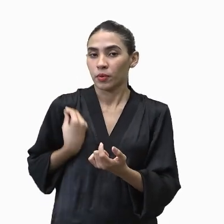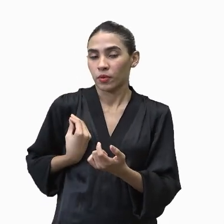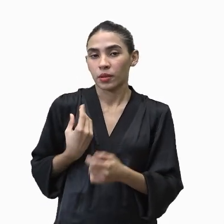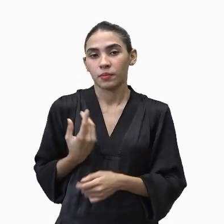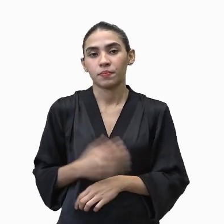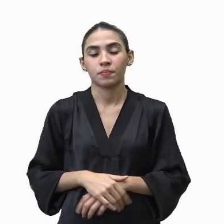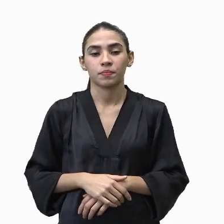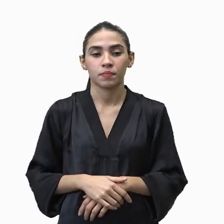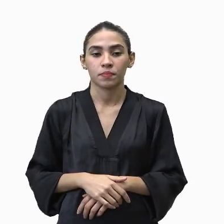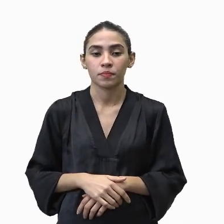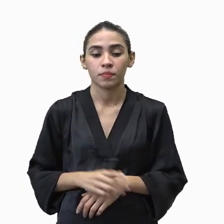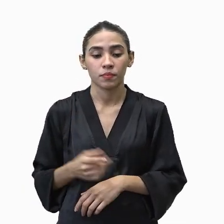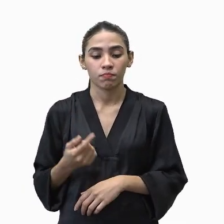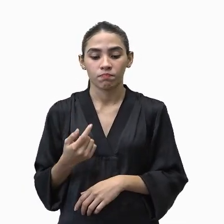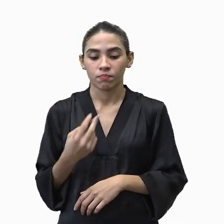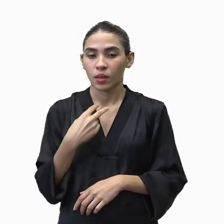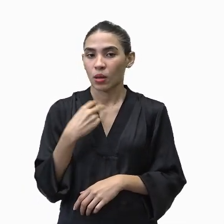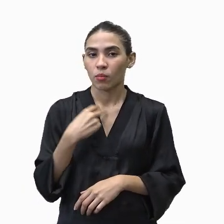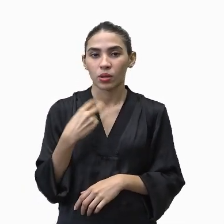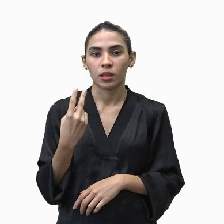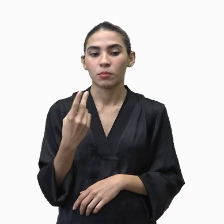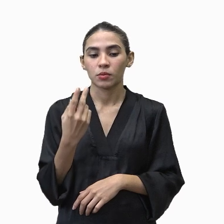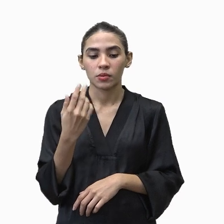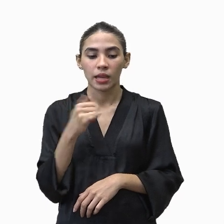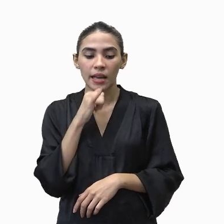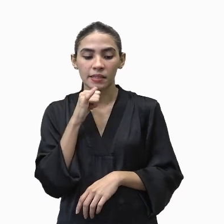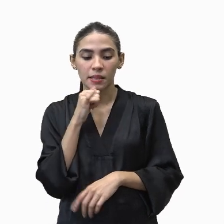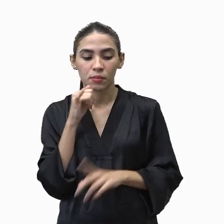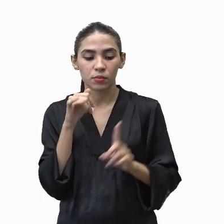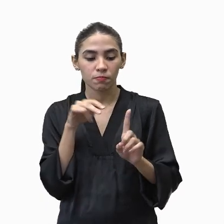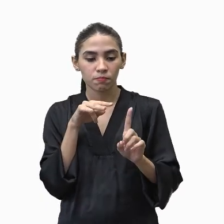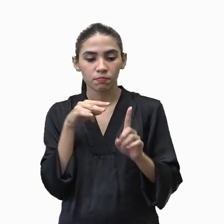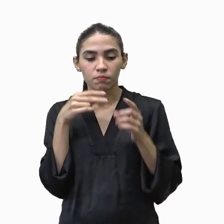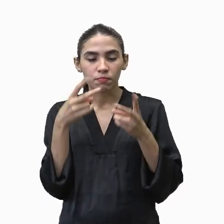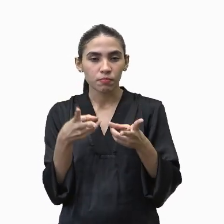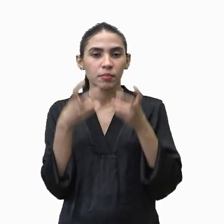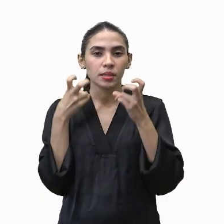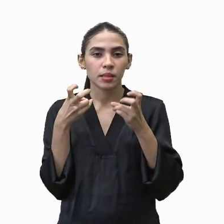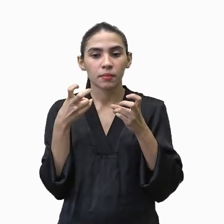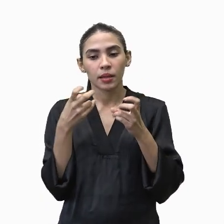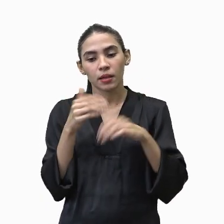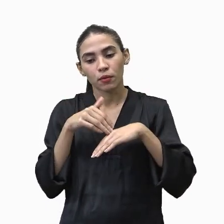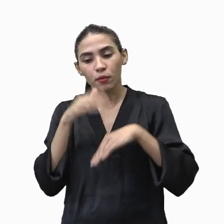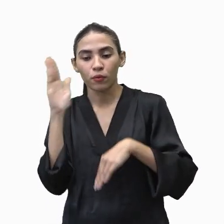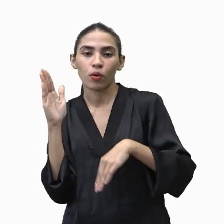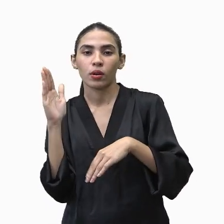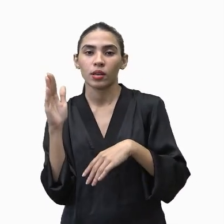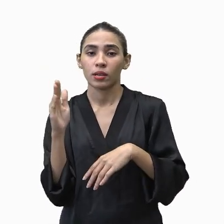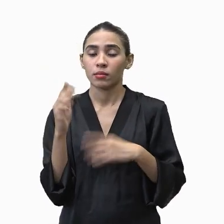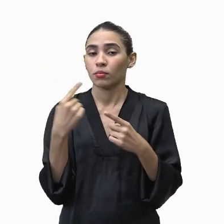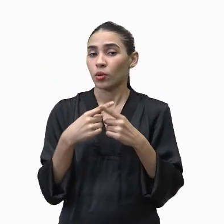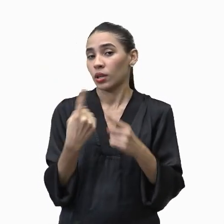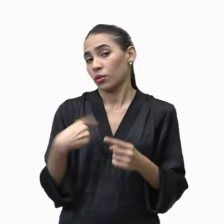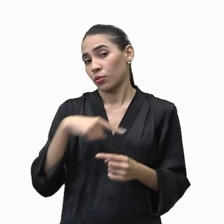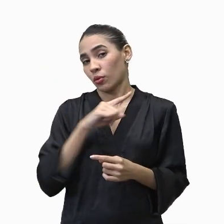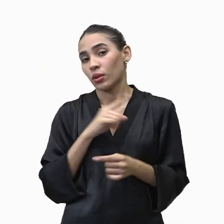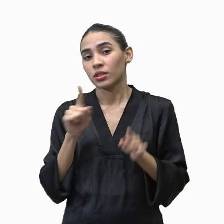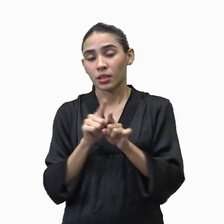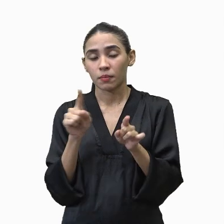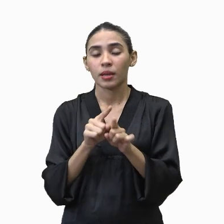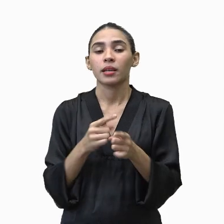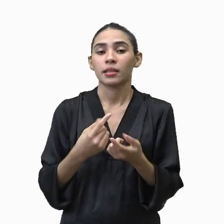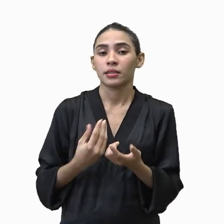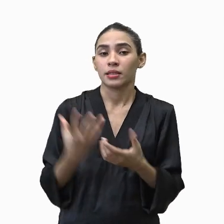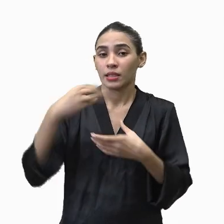também do meio ambiente. A gente não pode ter um olhar fora desse ambiente, nós fazemos parte dele também. Por